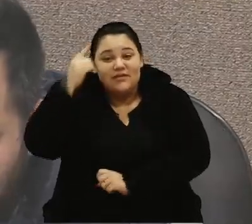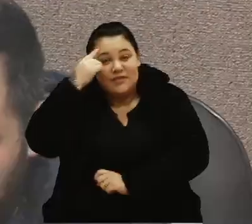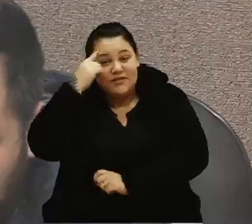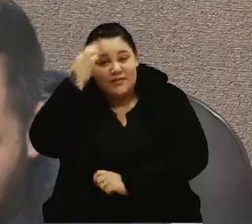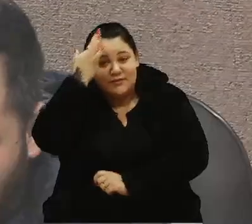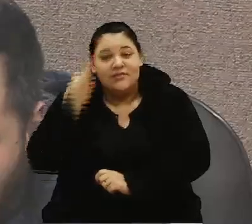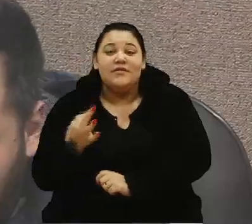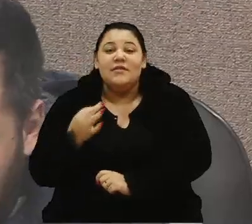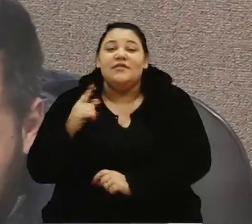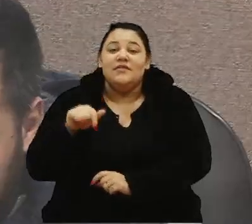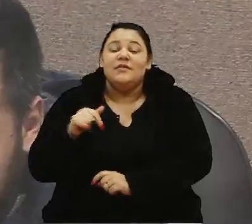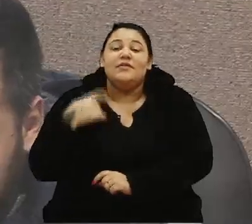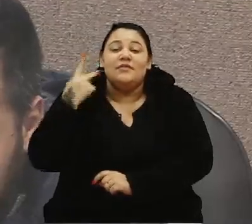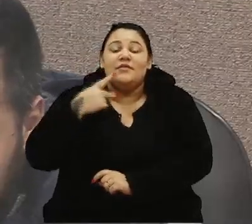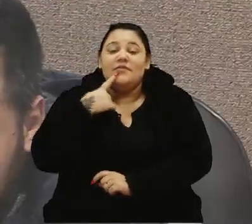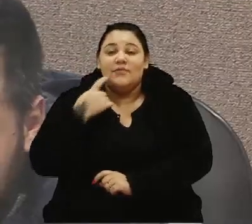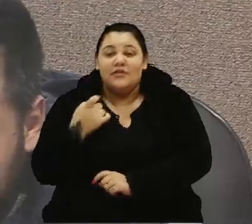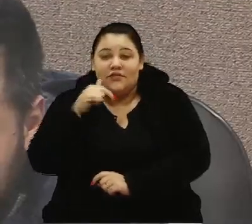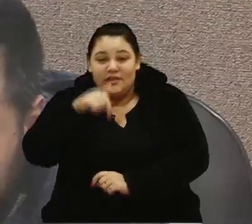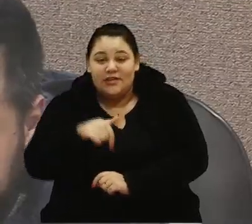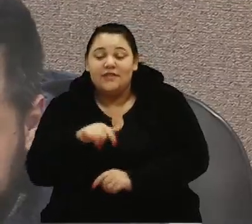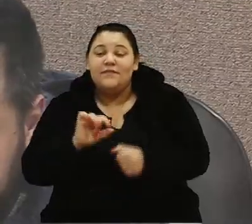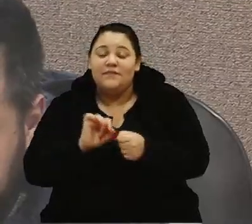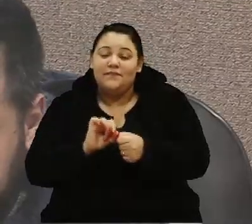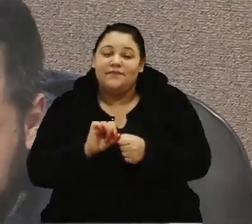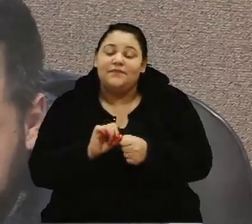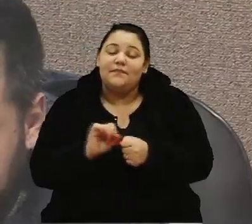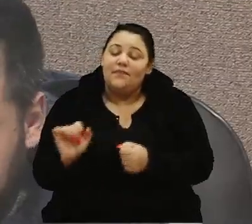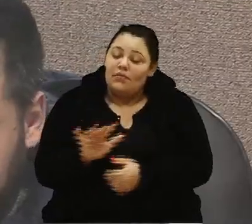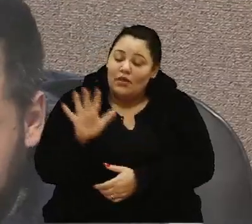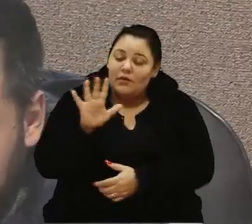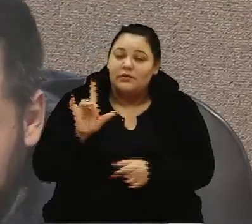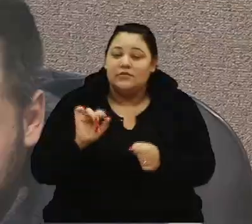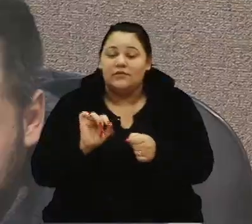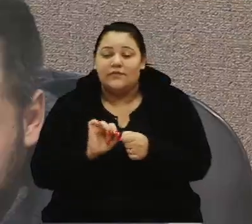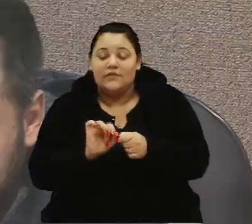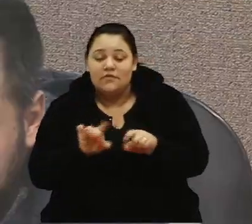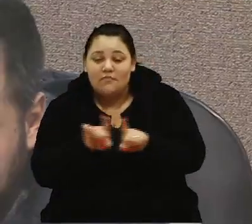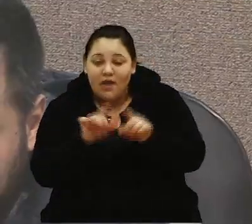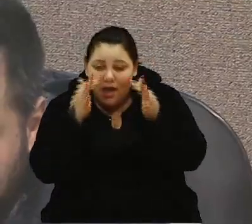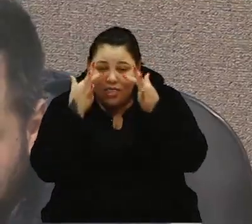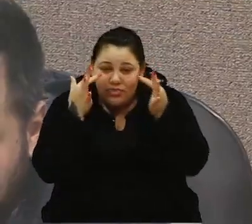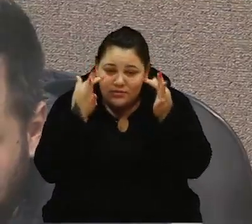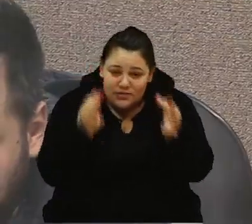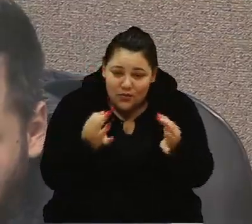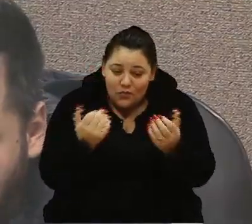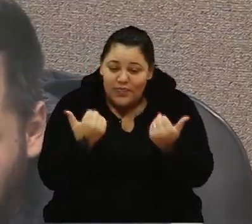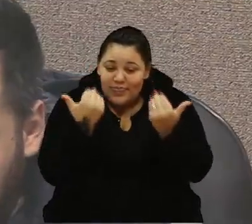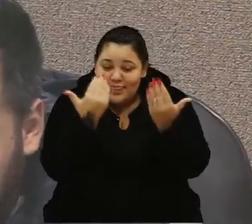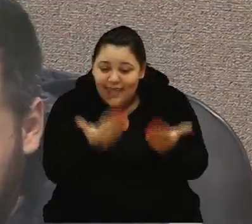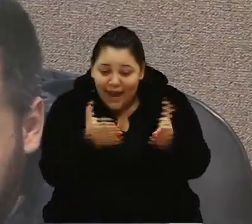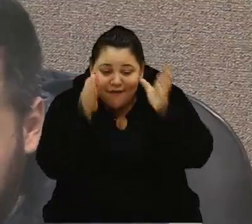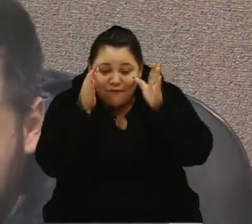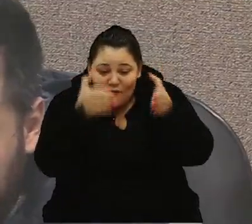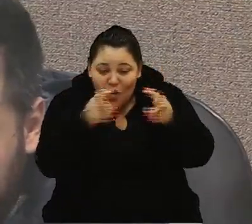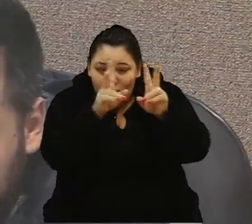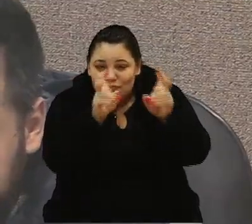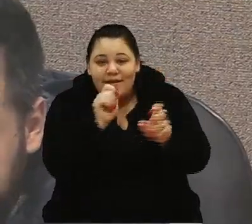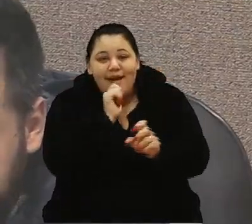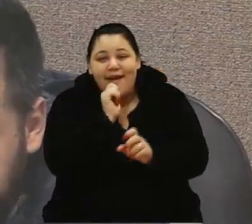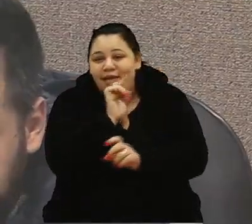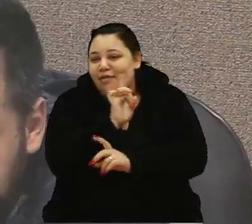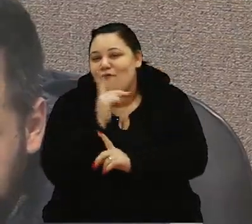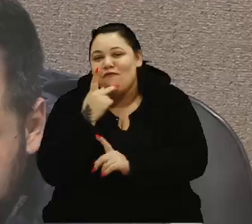como é importante que a gente faça isso, de que a gente alerta, de que a gente coloque luz a um assunto que não é falado. Mas,